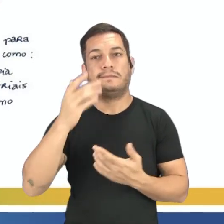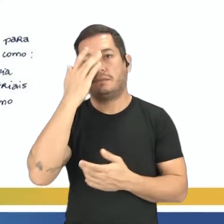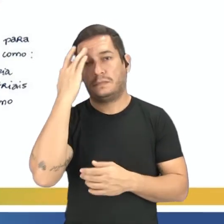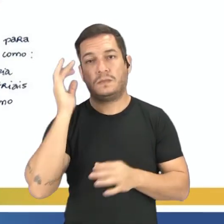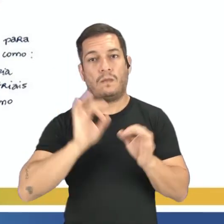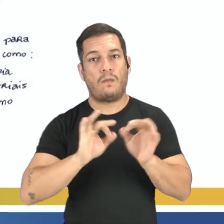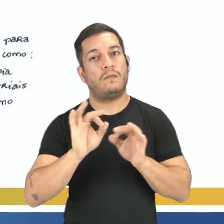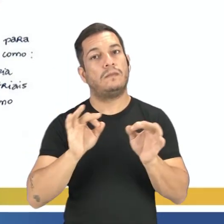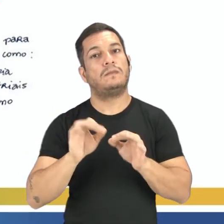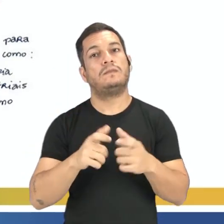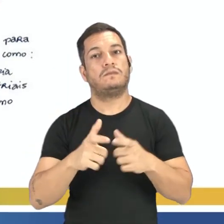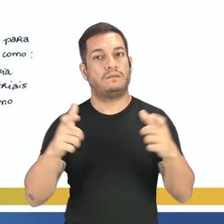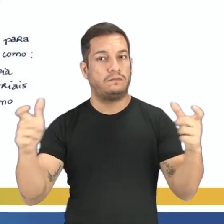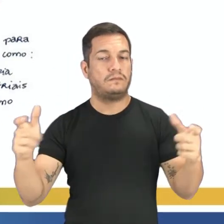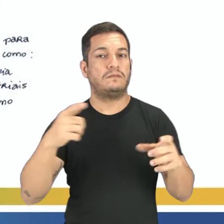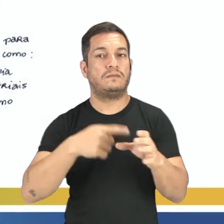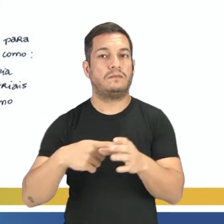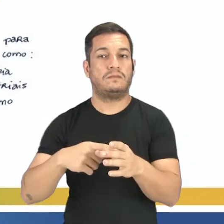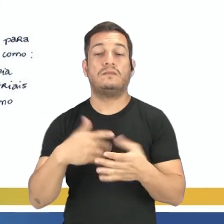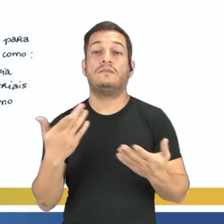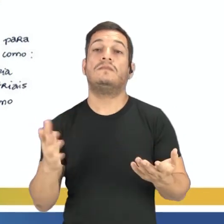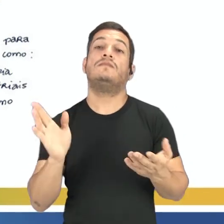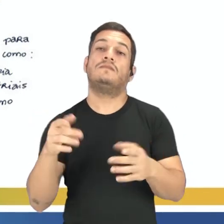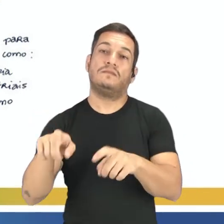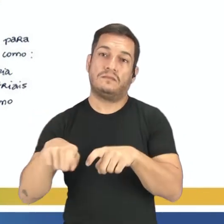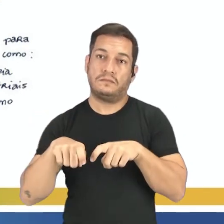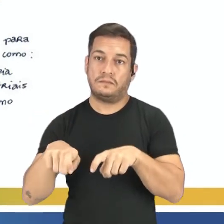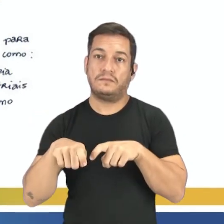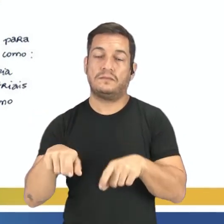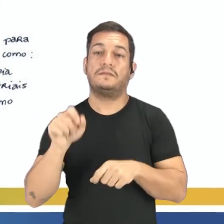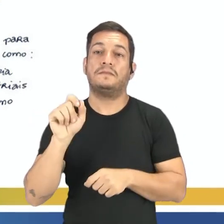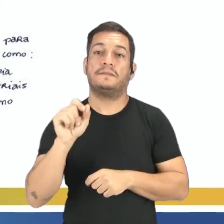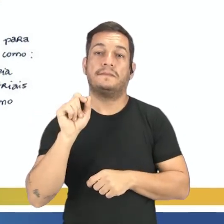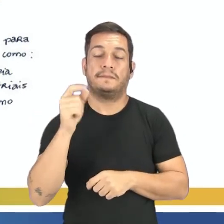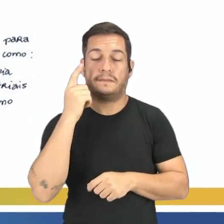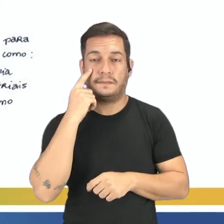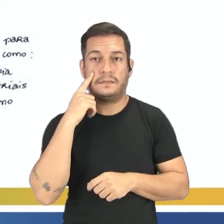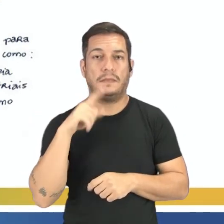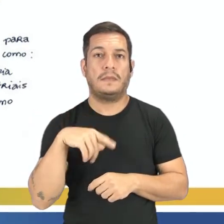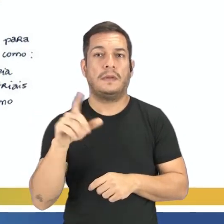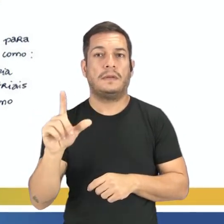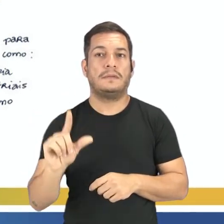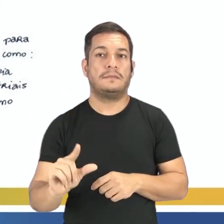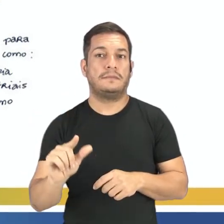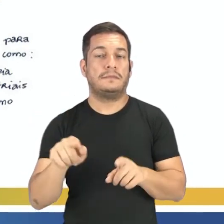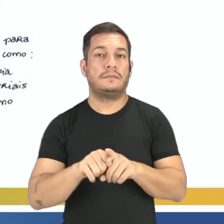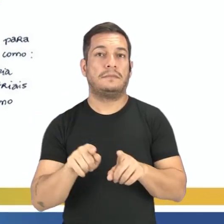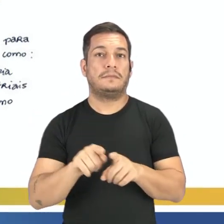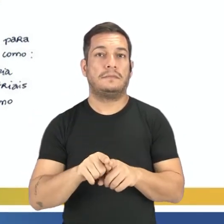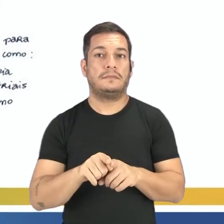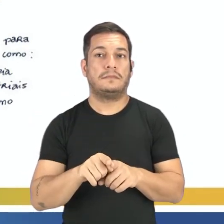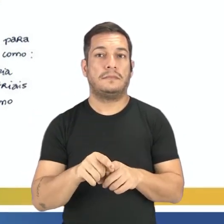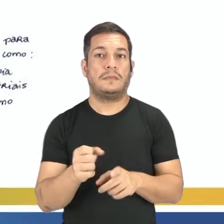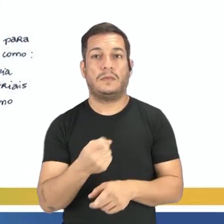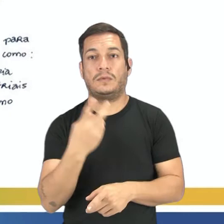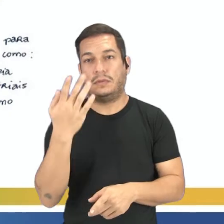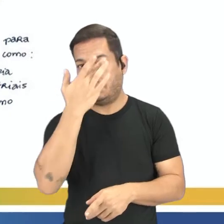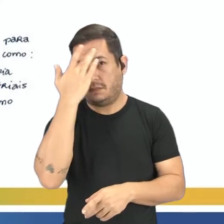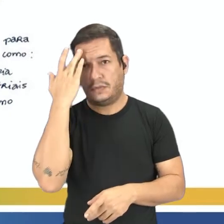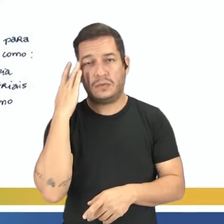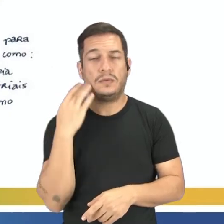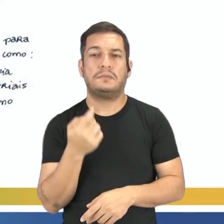as grandes cidades. Já no espaço rural, essa área ela é bem baixa, né? O adensamento populacional é baixo, né?